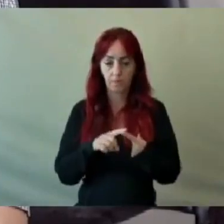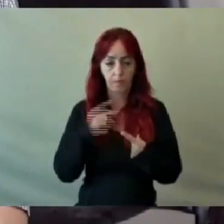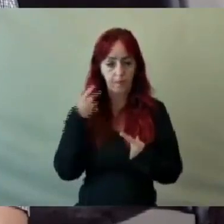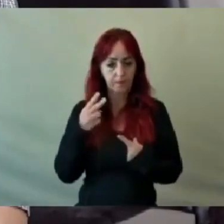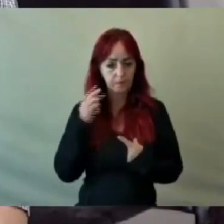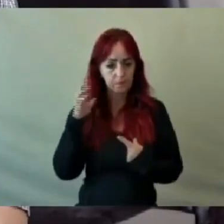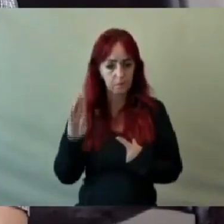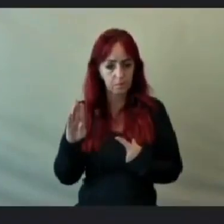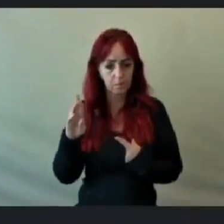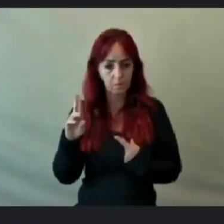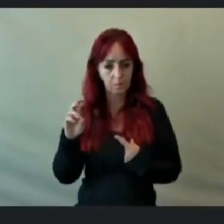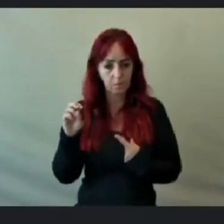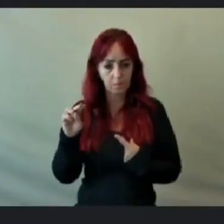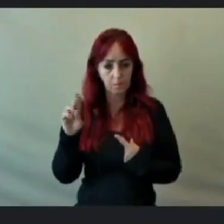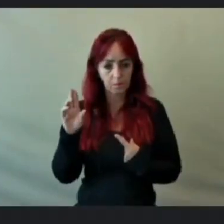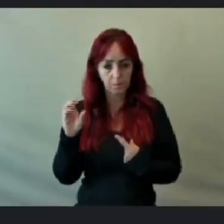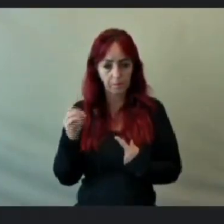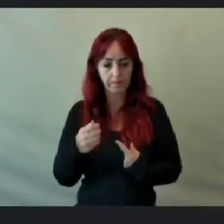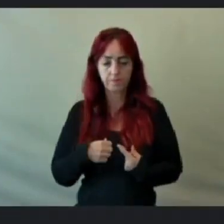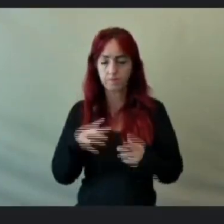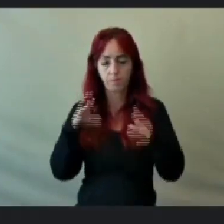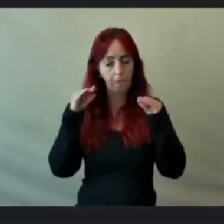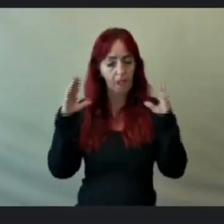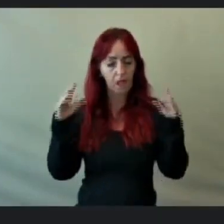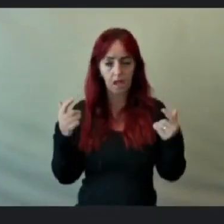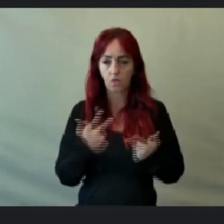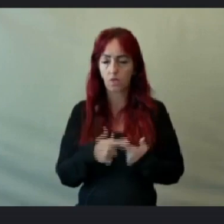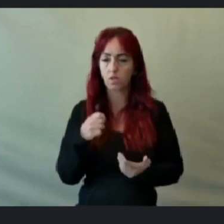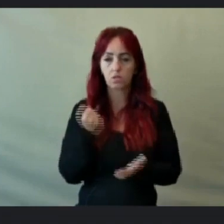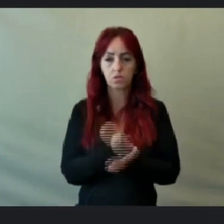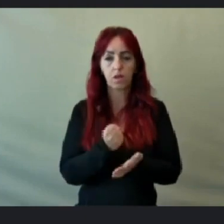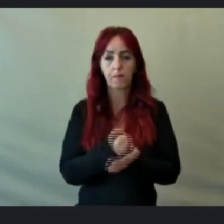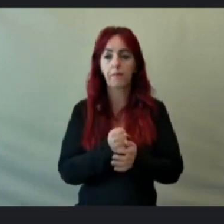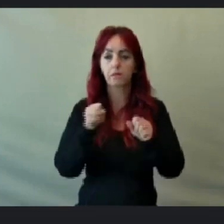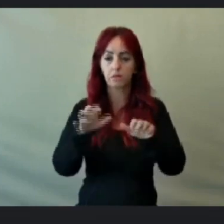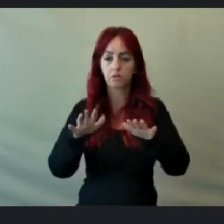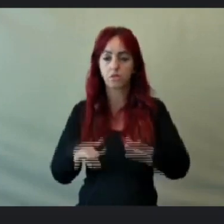Não, tranquilo, gente, só é remarcação da audiência que a gente não conseguiu fazer na última